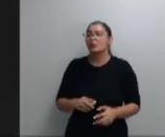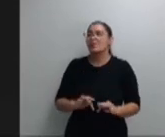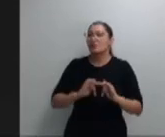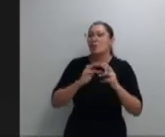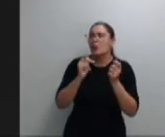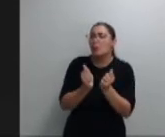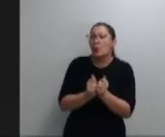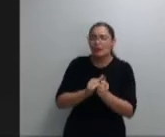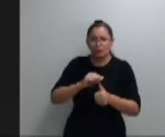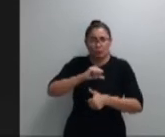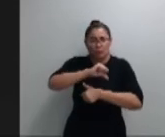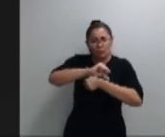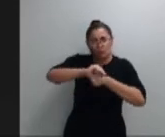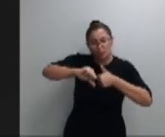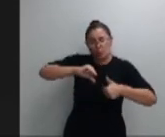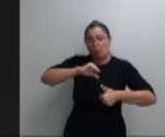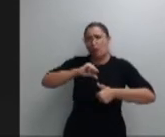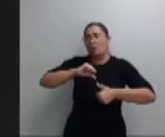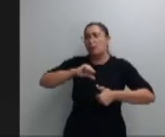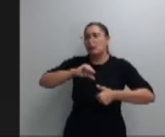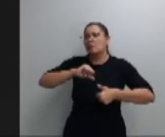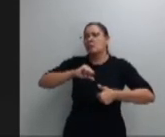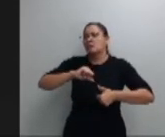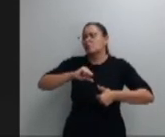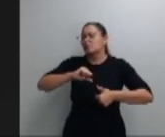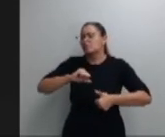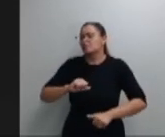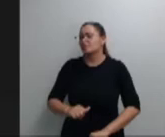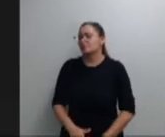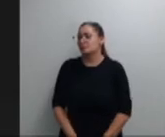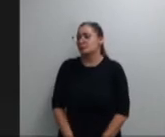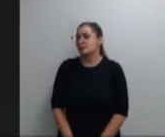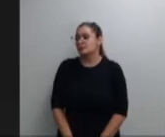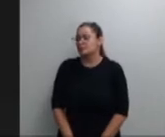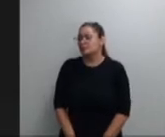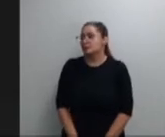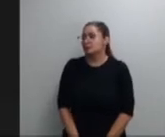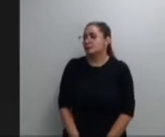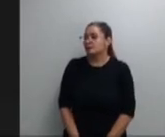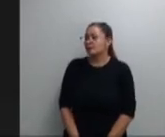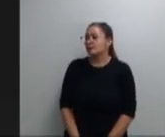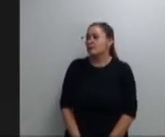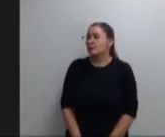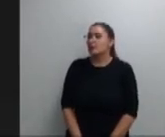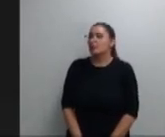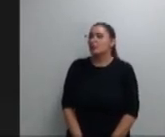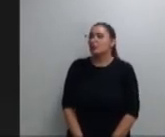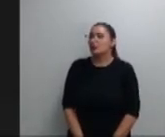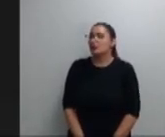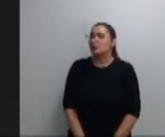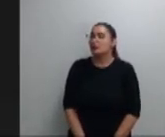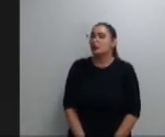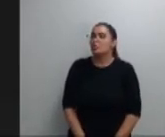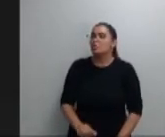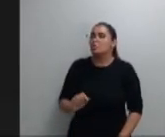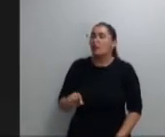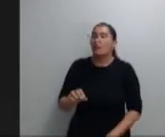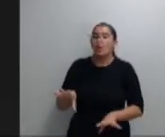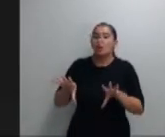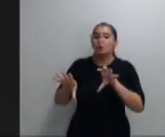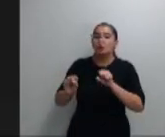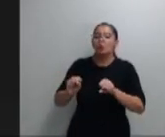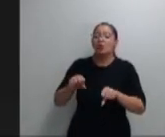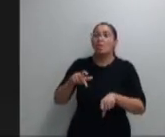-se uma alteração no momento de cúmplice dos títulos ou seja só valem os títulos que o